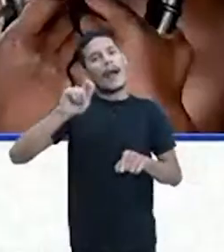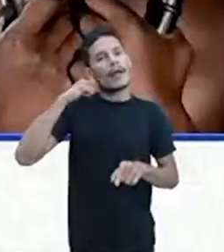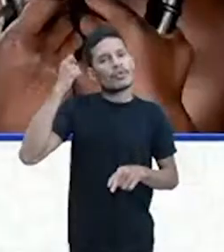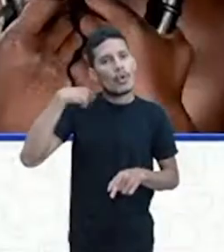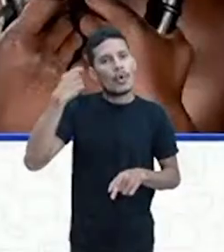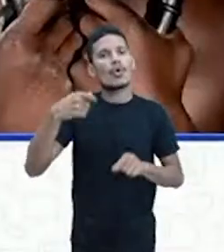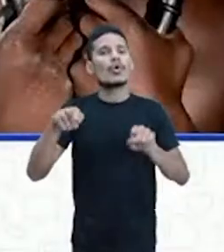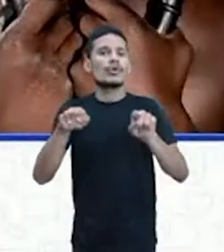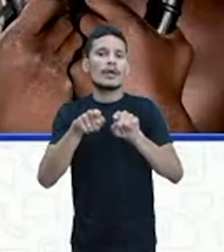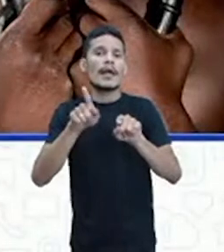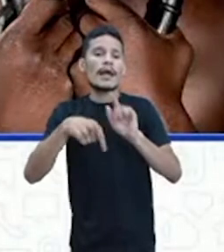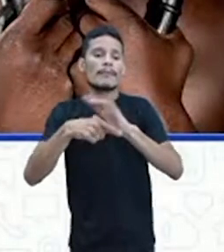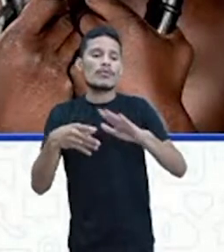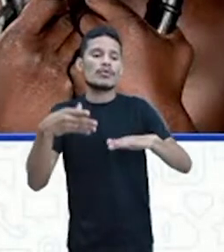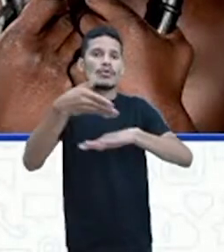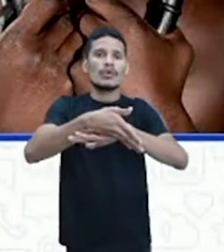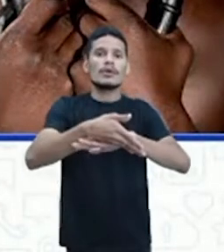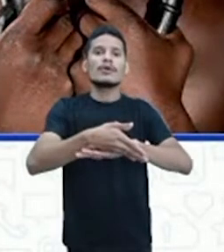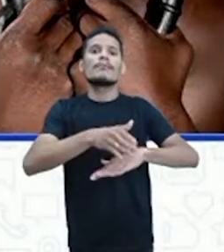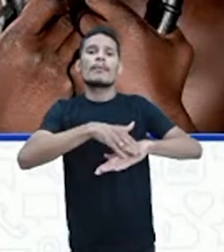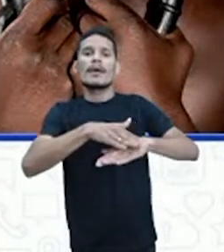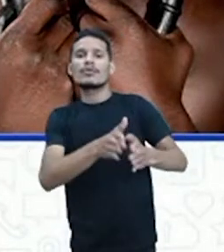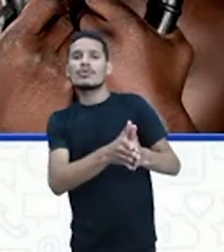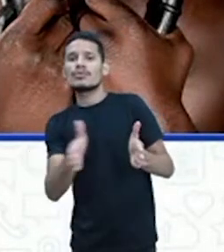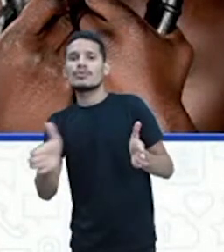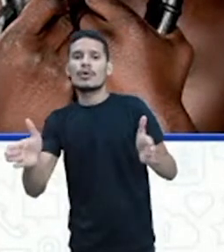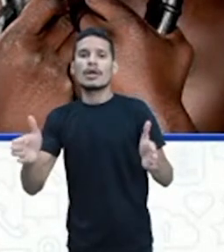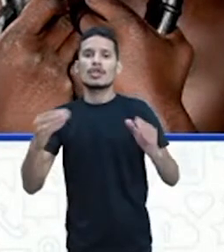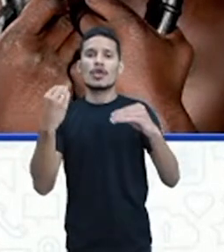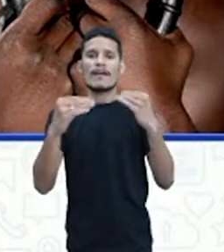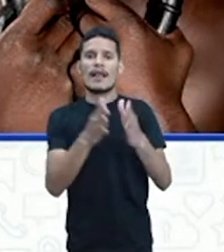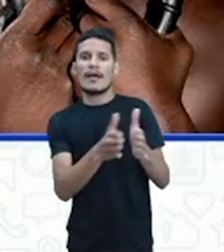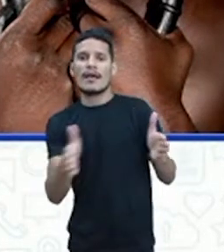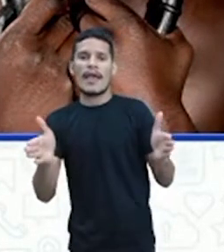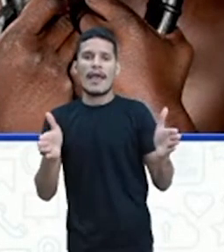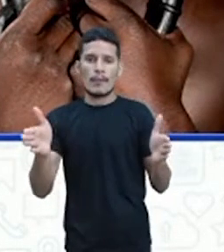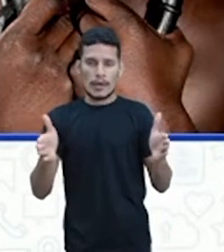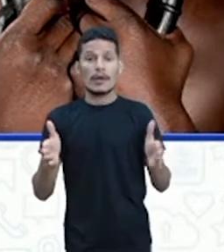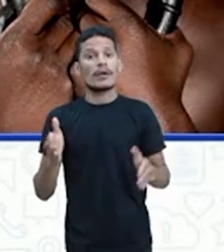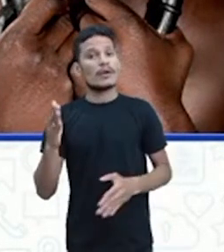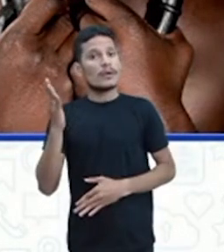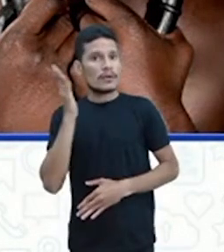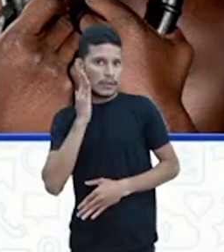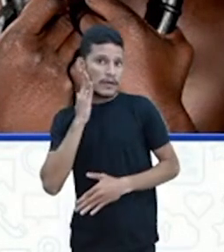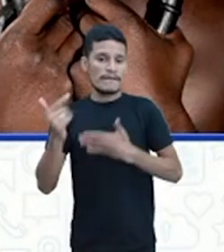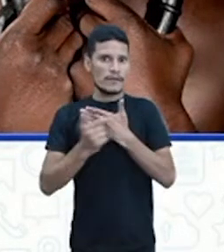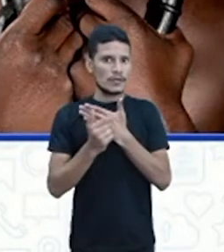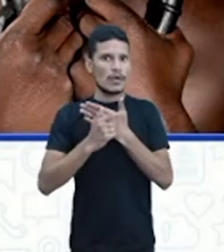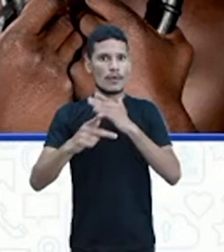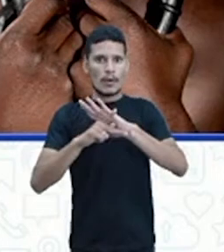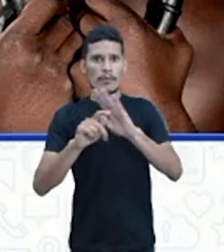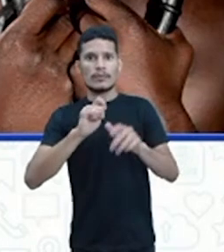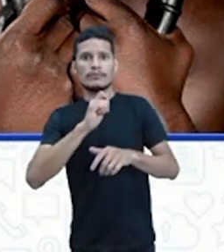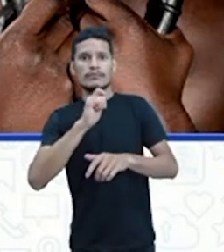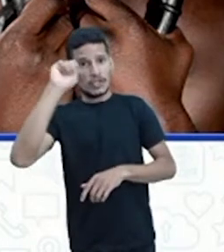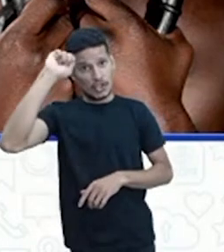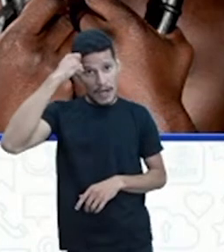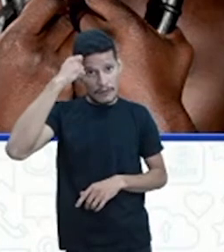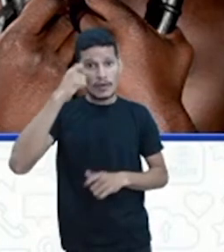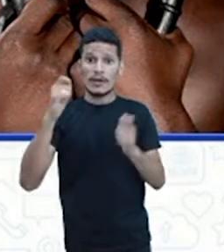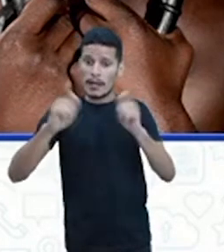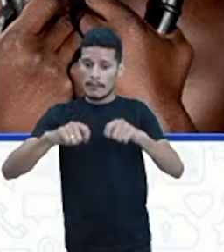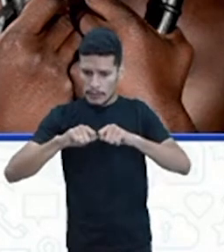ter emprego garantido em novelas de época. No papel, é claro, de escravos. Além de ela reproduzir